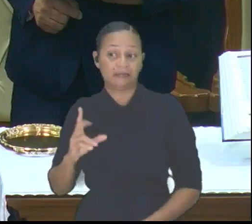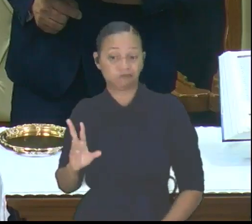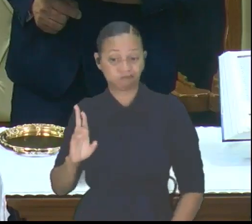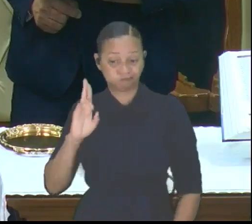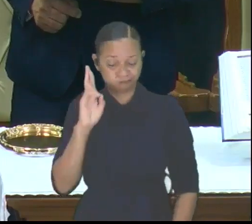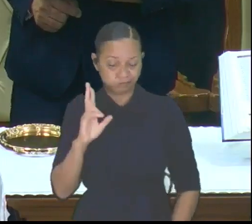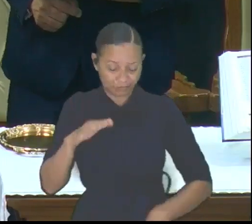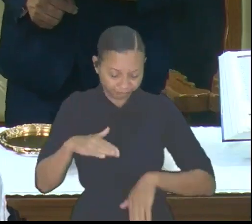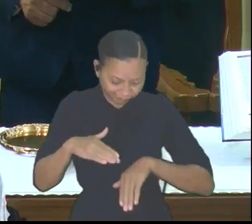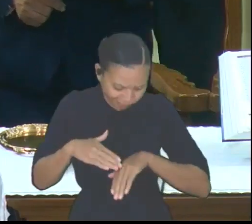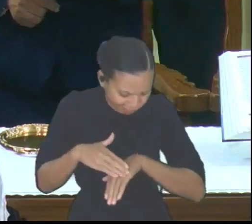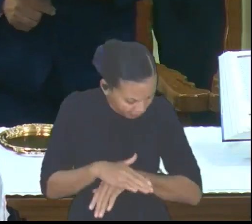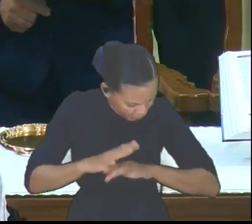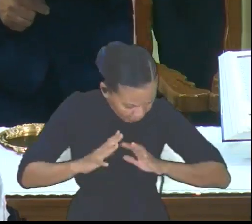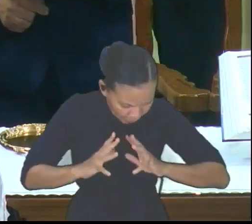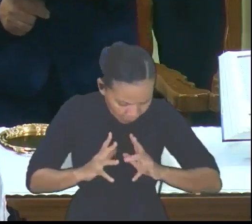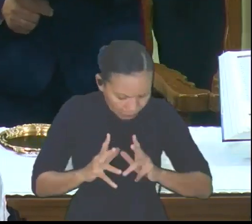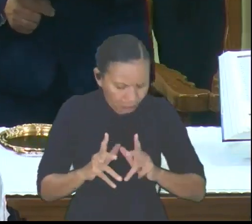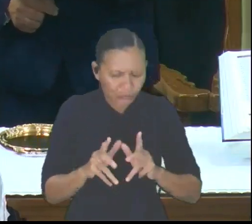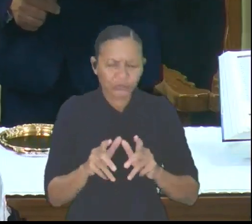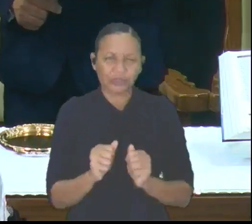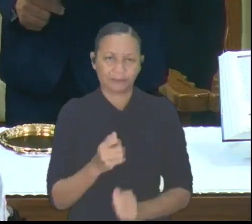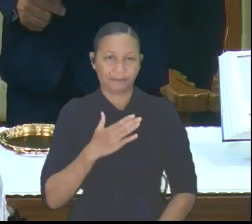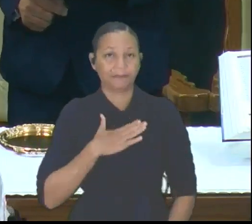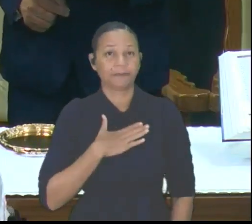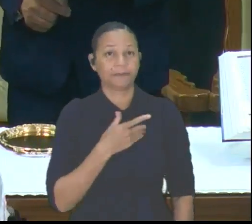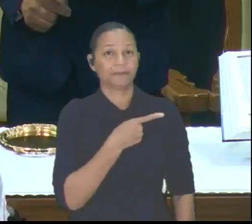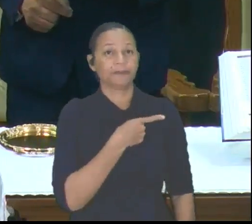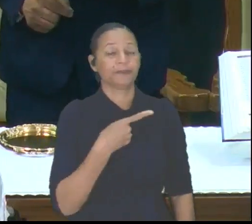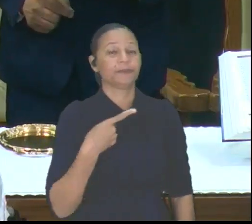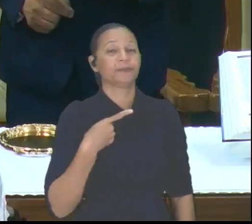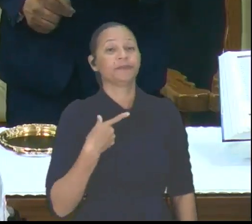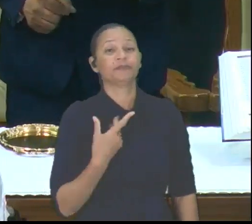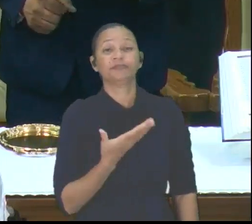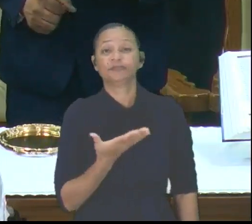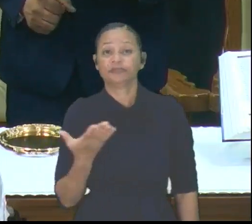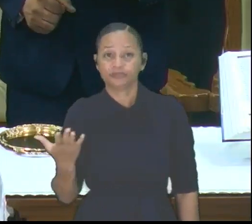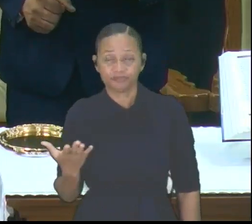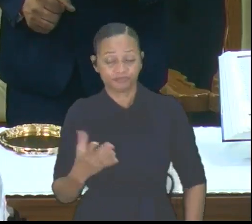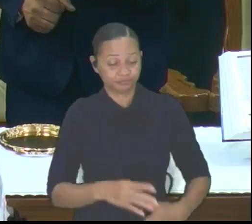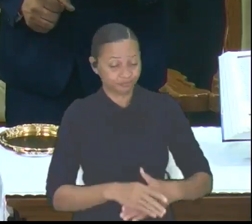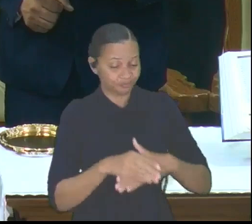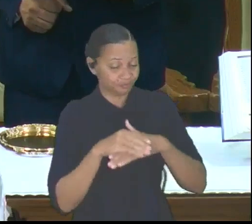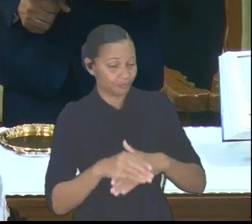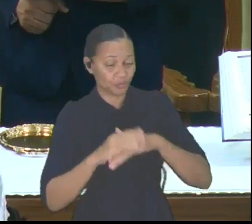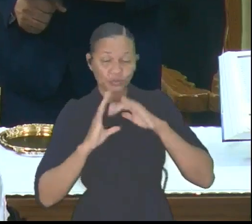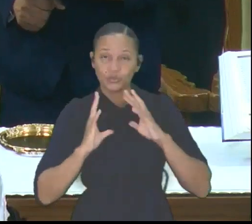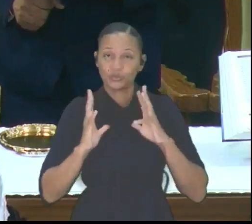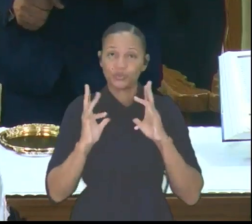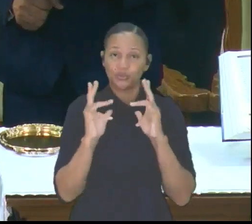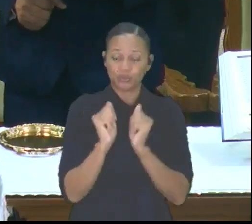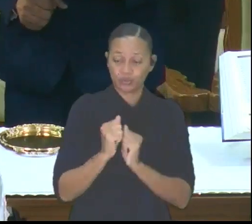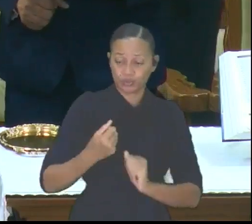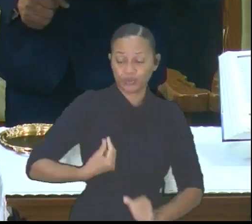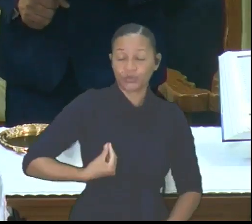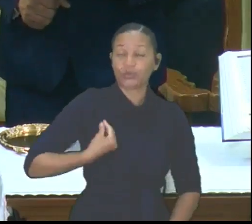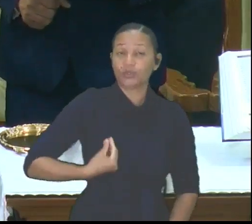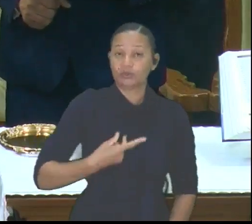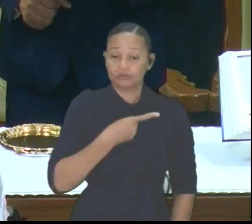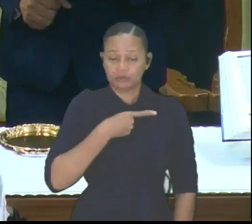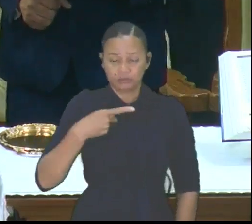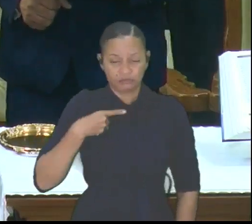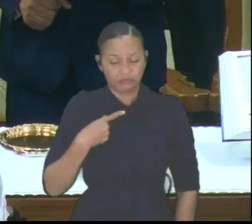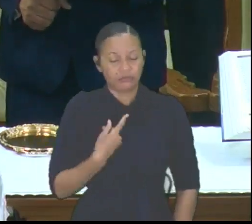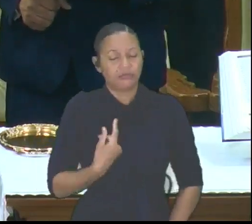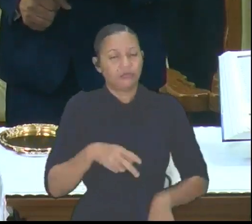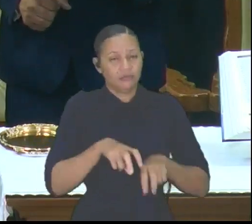sou submisso inteiramente a meu pastor. Cumprimento também a todos os pastores que aqui estão, todo o corpo de